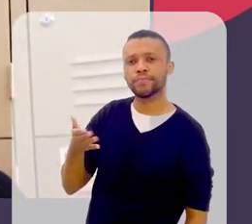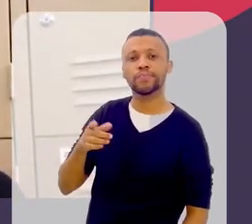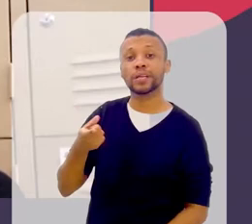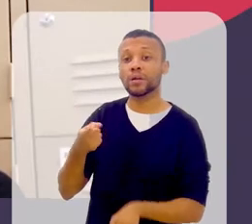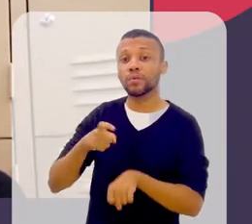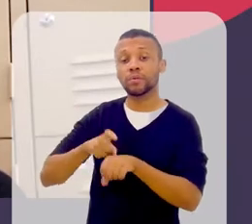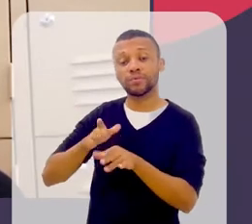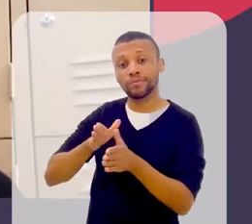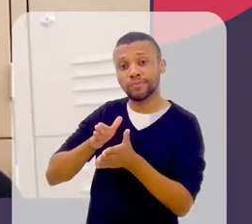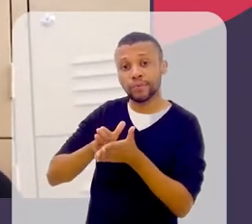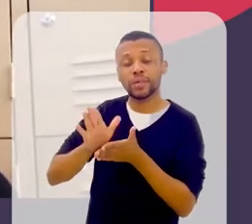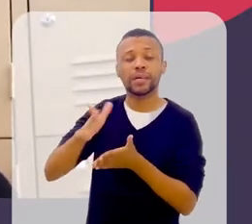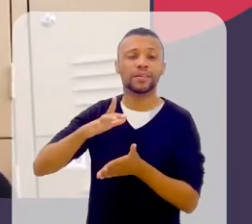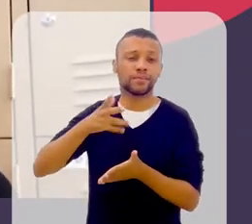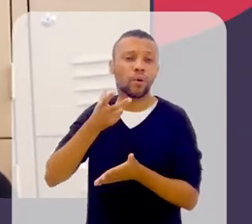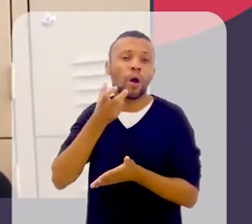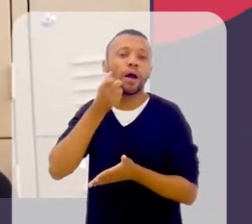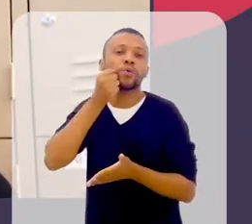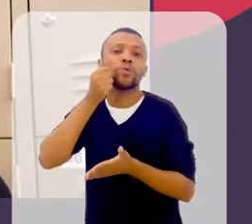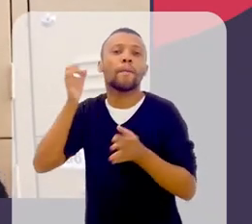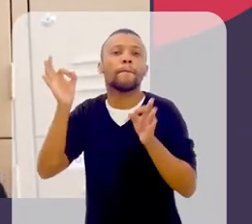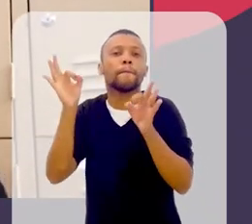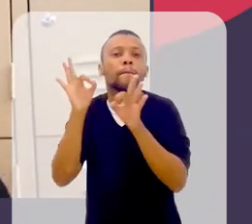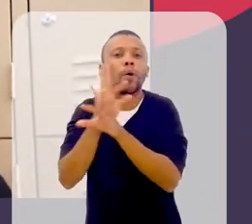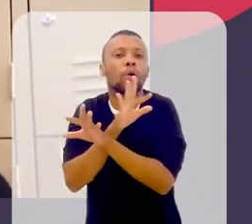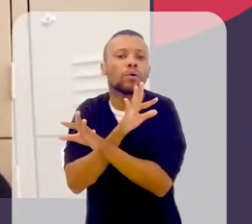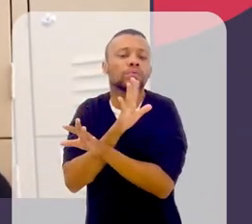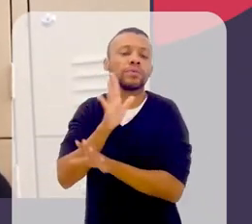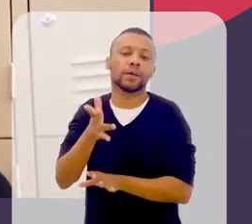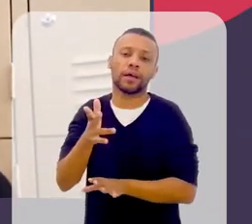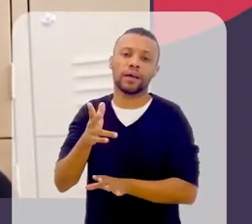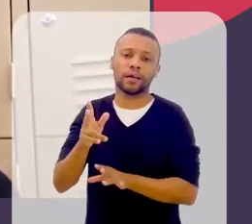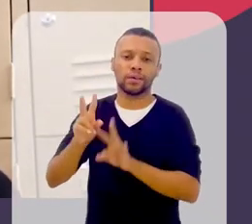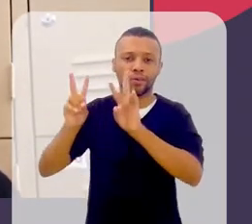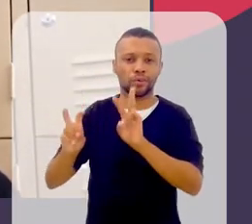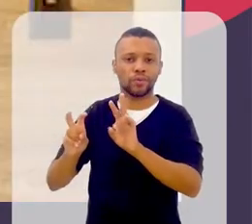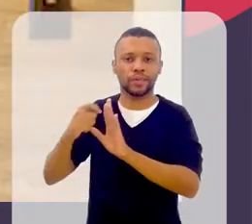objetivo era sair já de lá com o rascunho pronto, esse verbete.